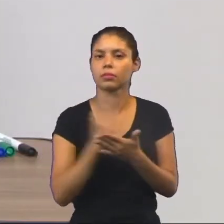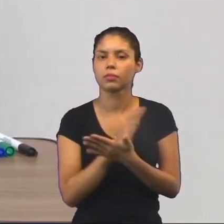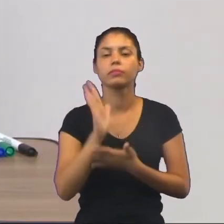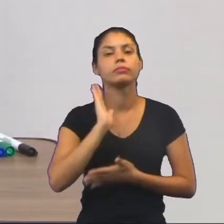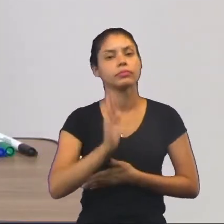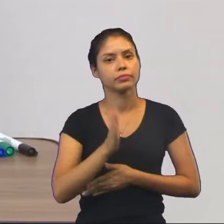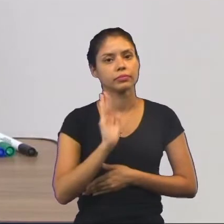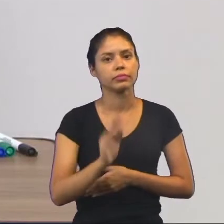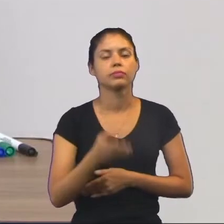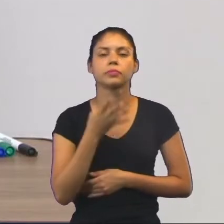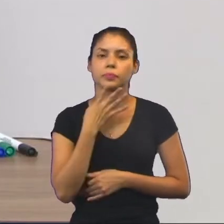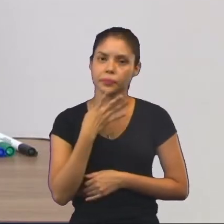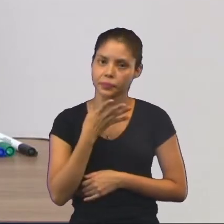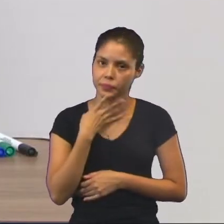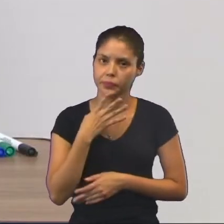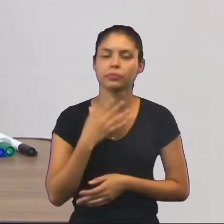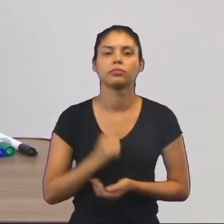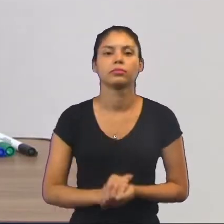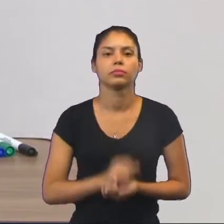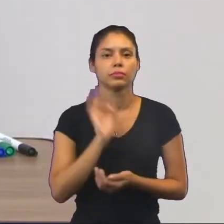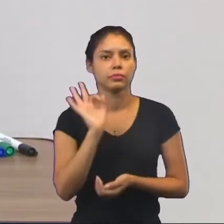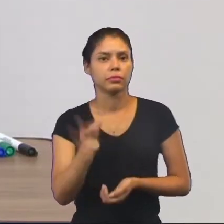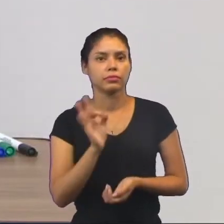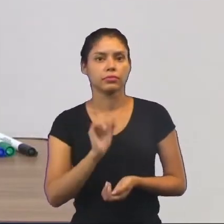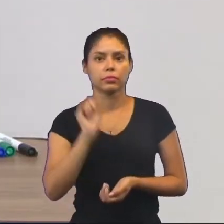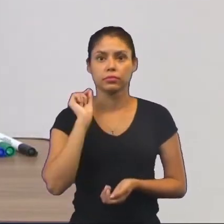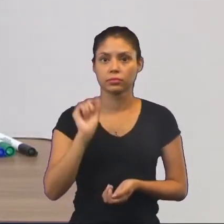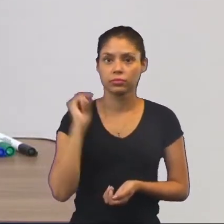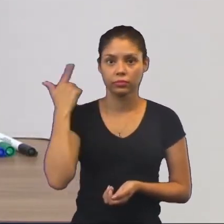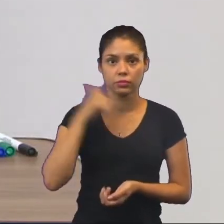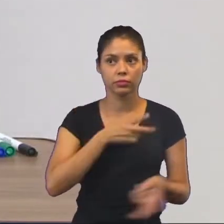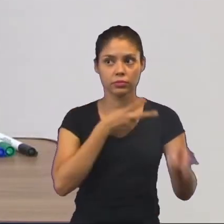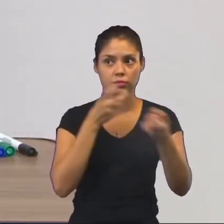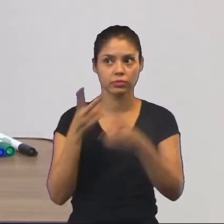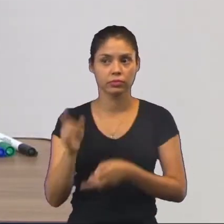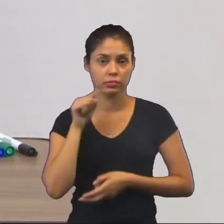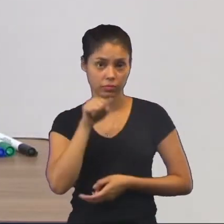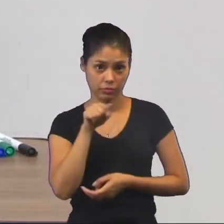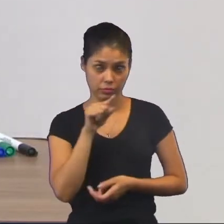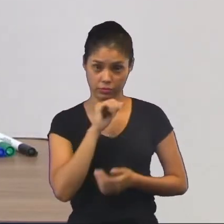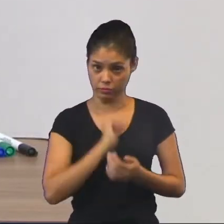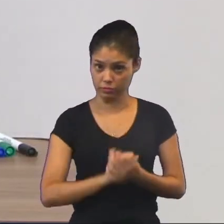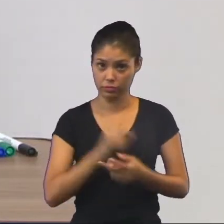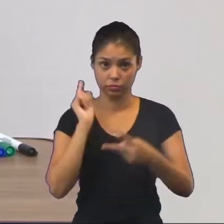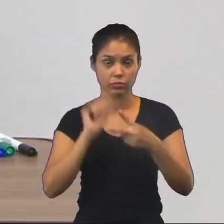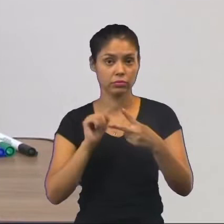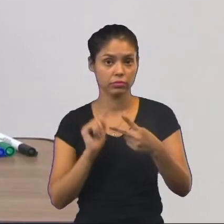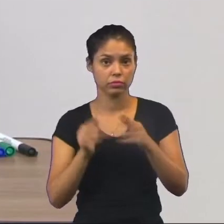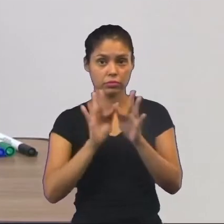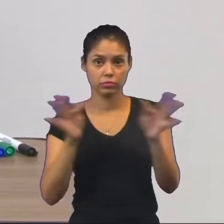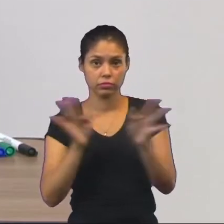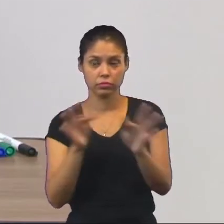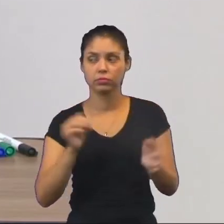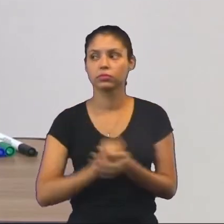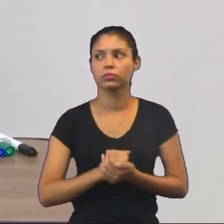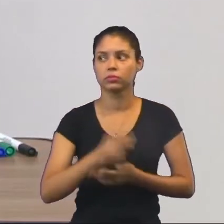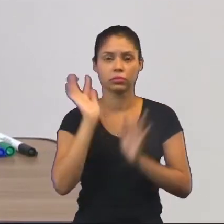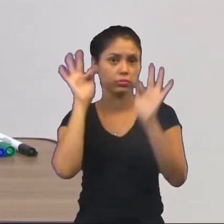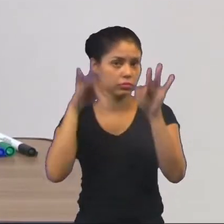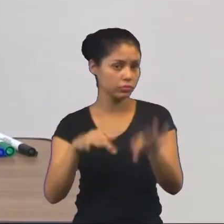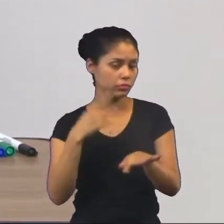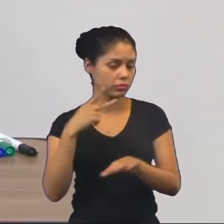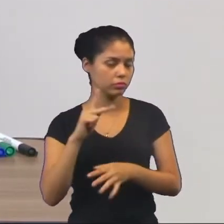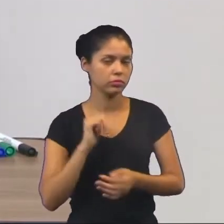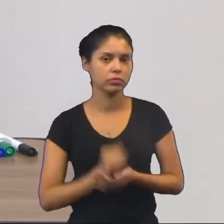que ele já tinha conhecimento, certo? Então, o que nós conseguimos perceber aqui? Nós temos duas frases fazendo a